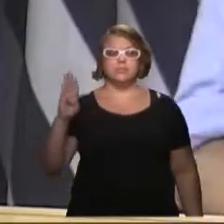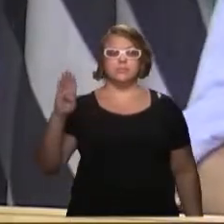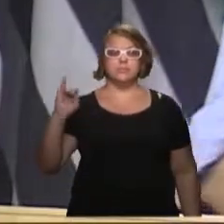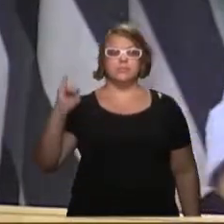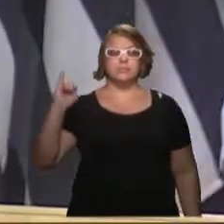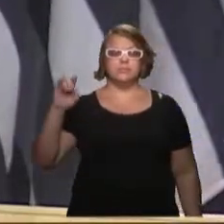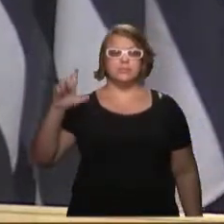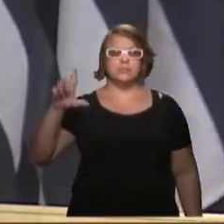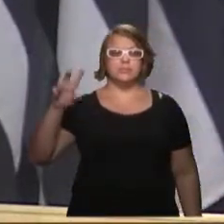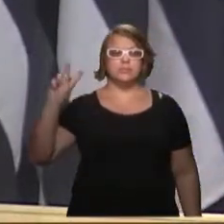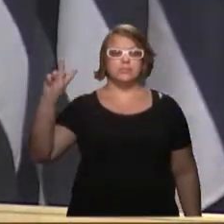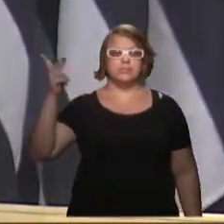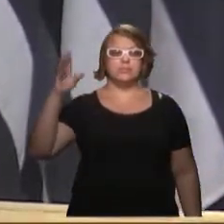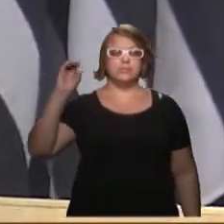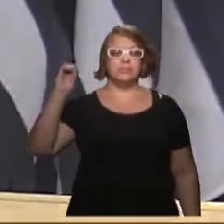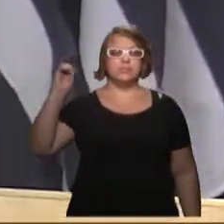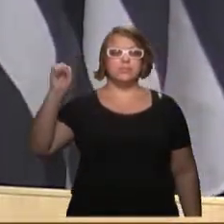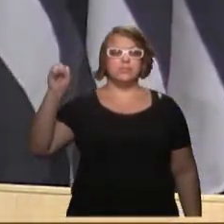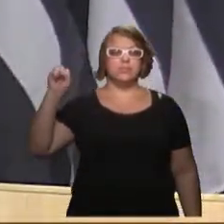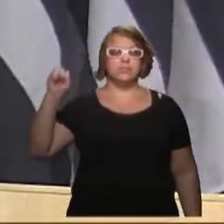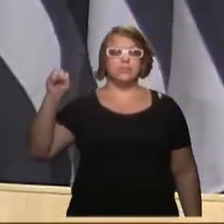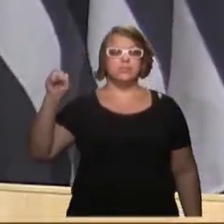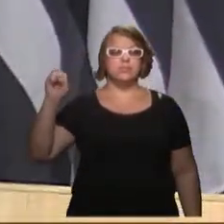Para o município,